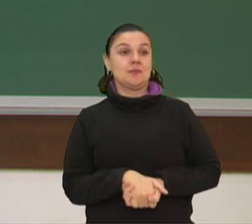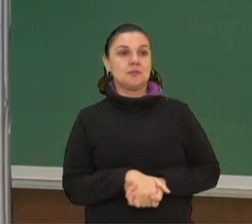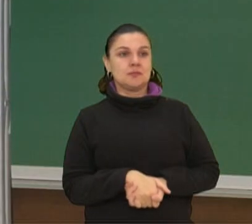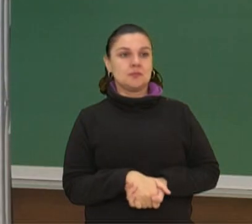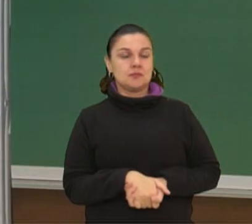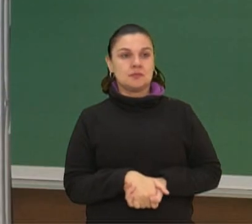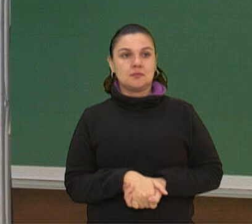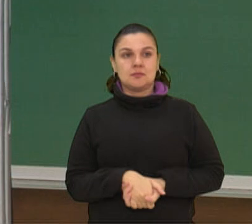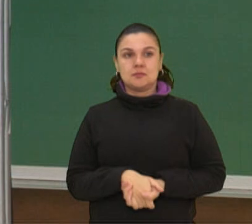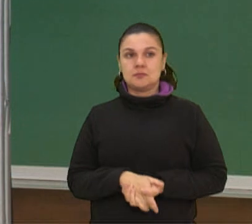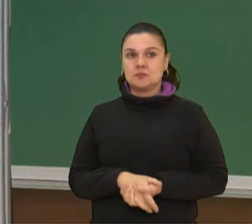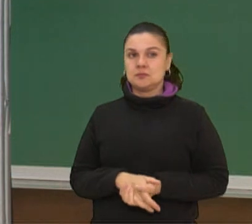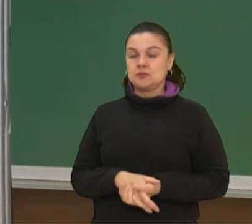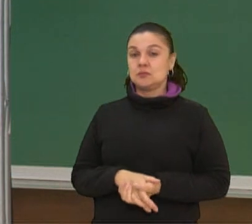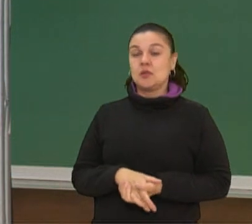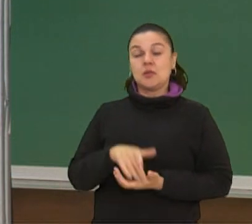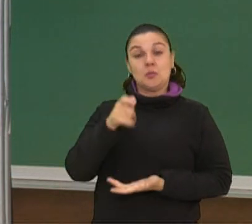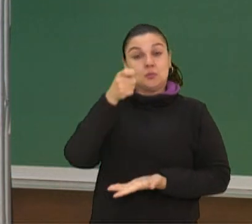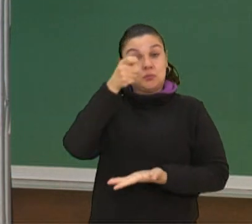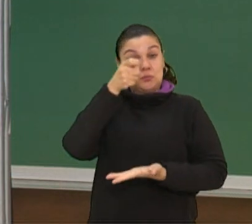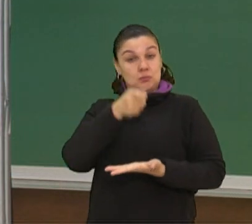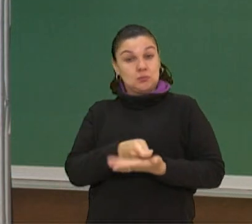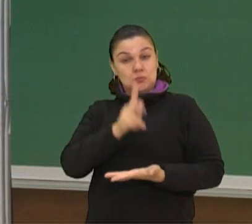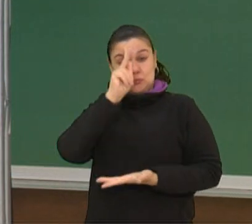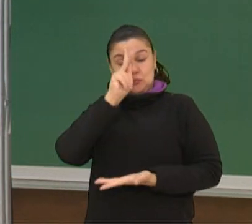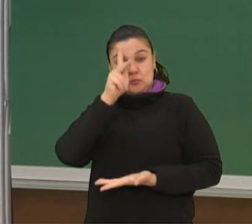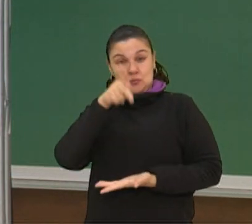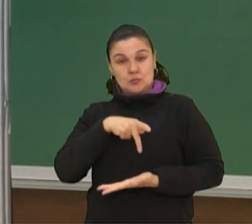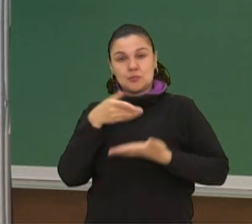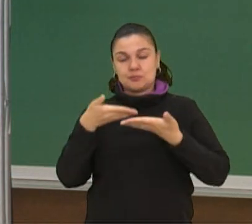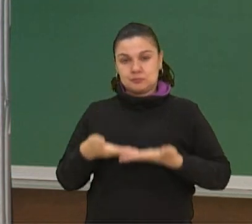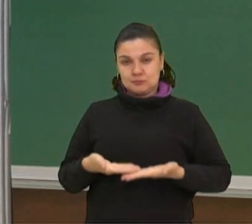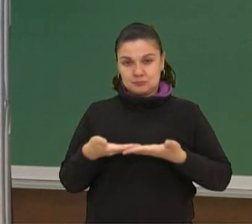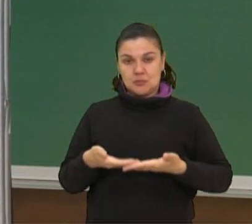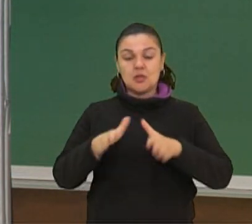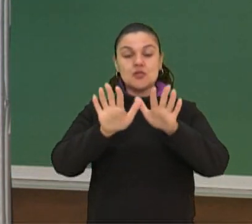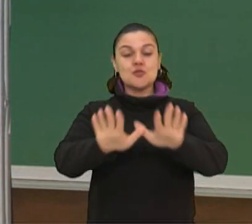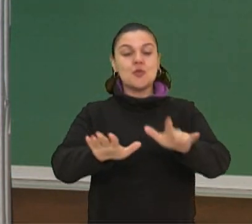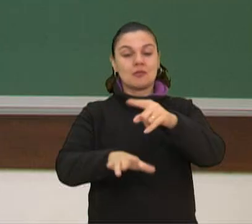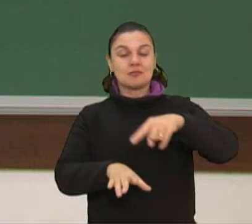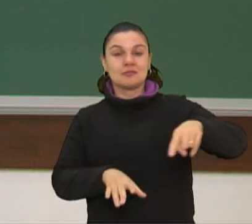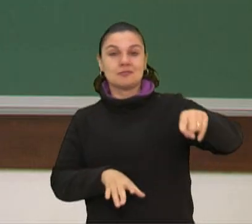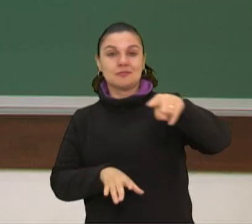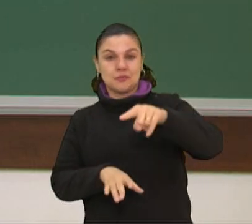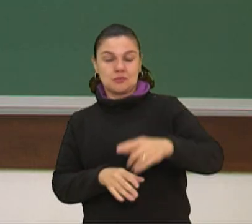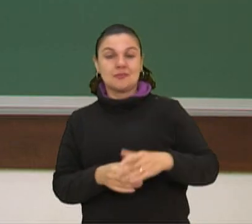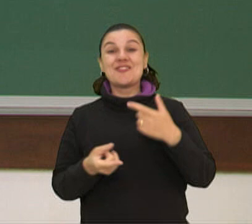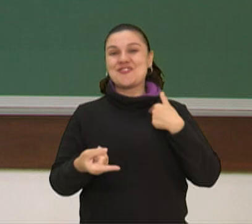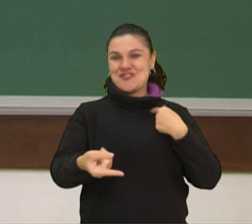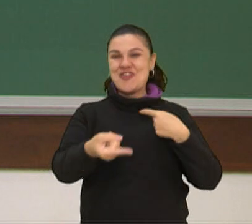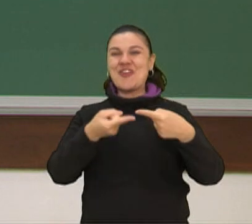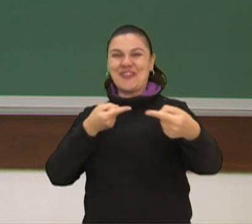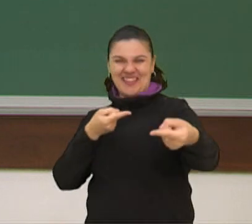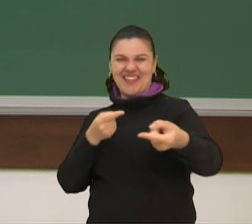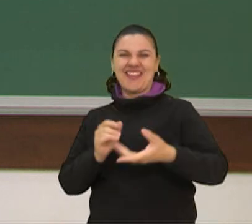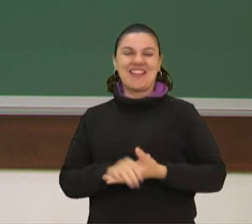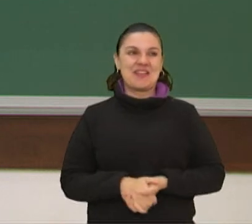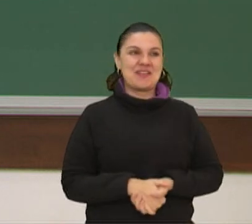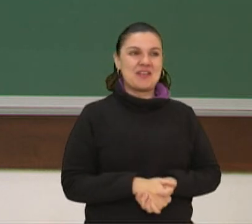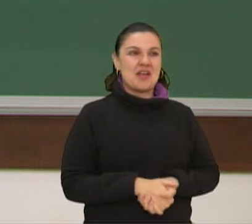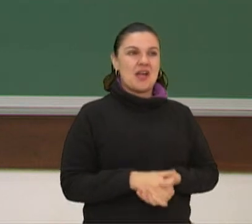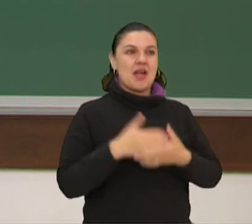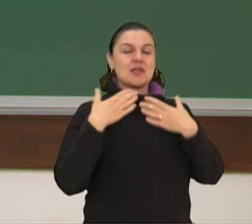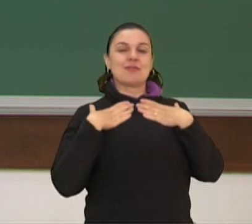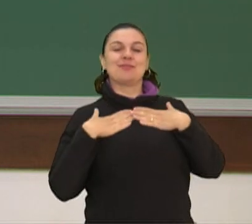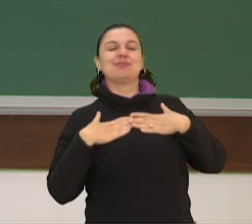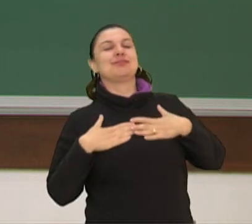coisas. Eles queriam responder os problemas práticos, as coisas cotidianas. Como que eu resolvo o meu problema